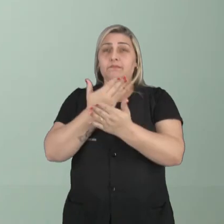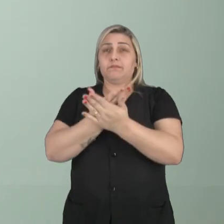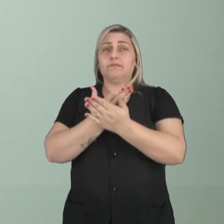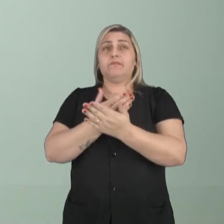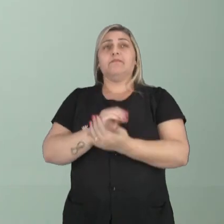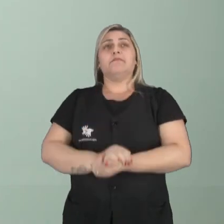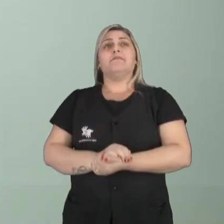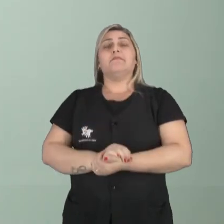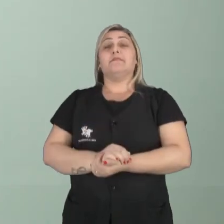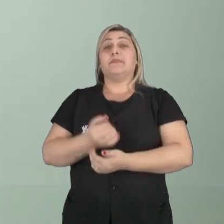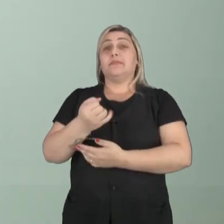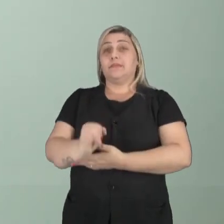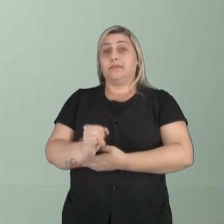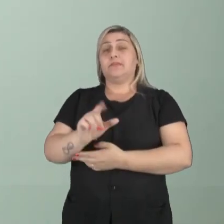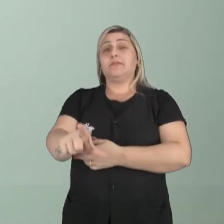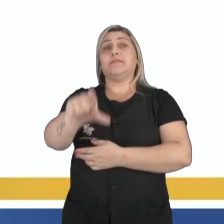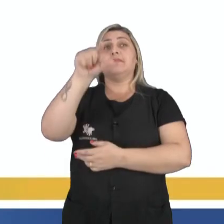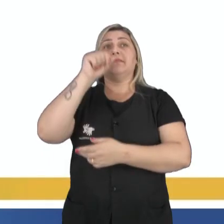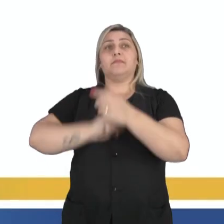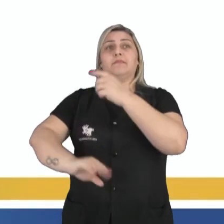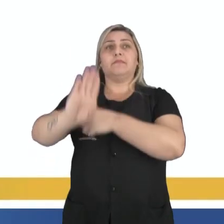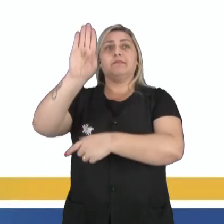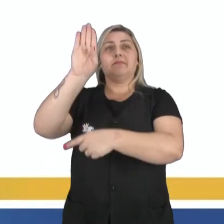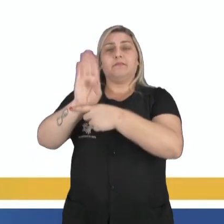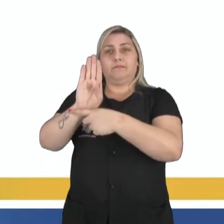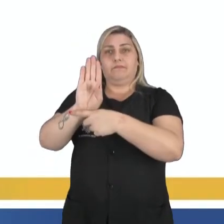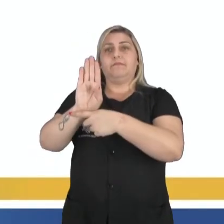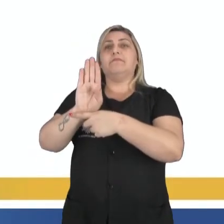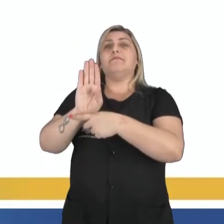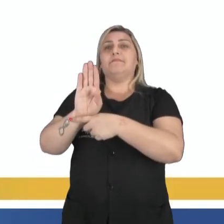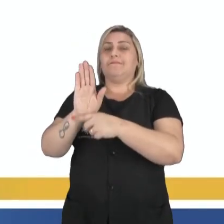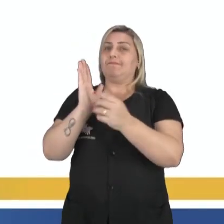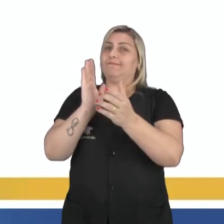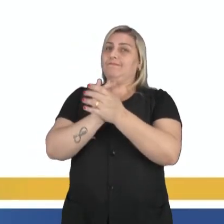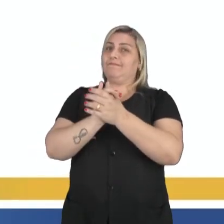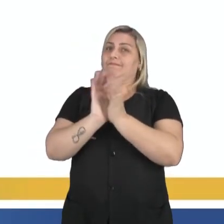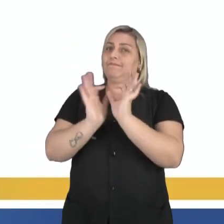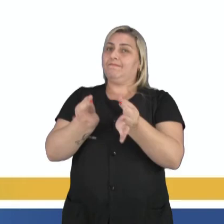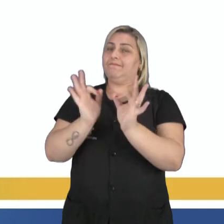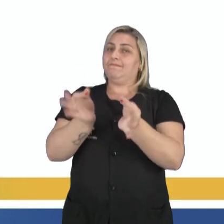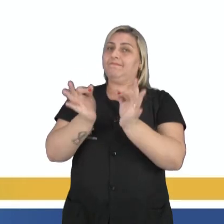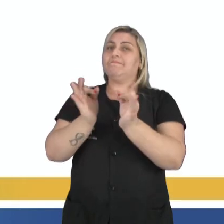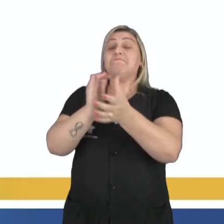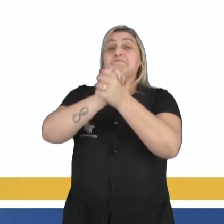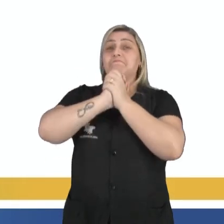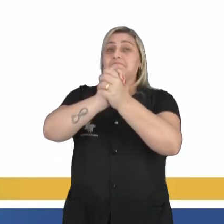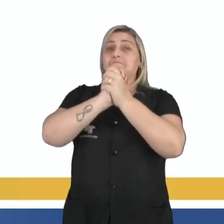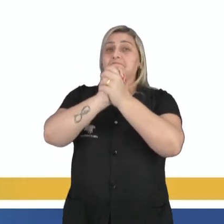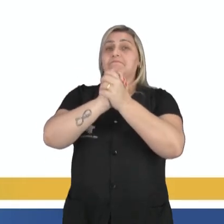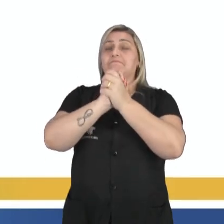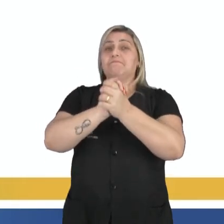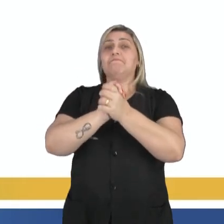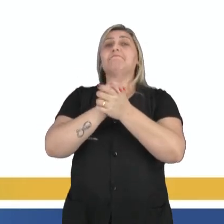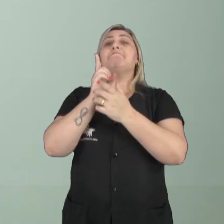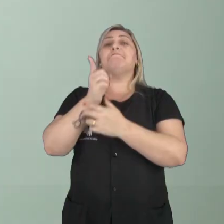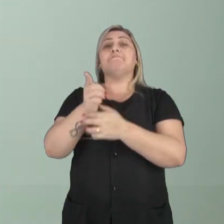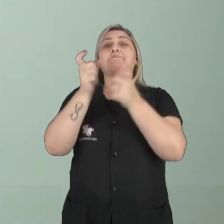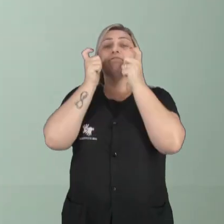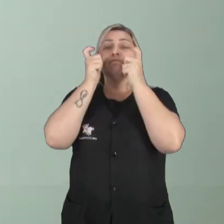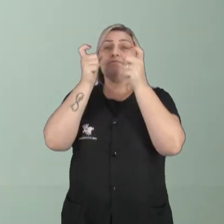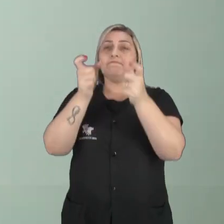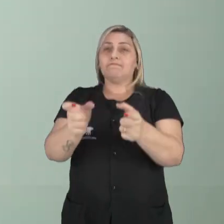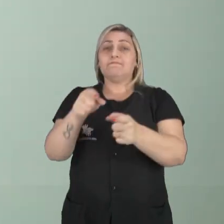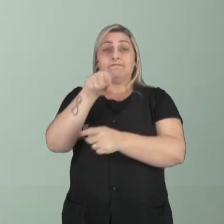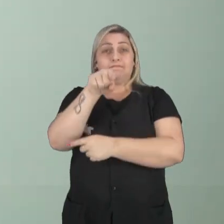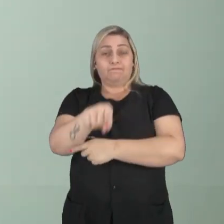esse assunto? Se você escolheu a letra B, tá certo! Meus parabéns por você ter prestado